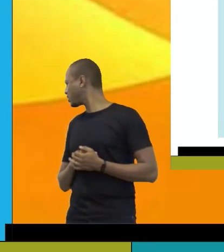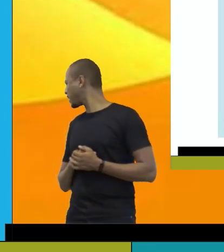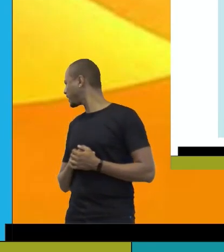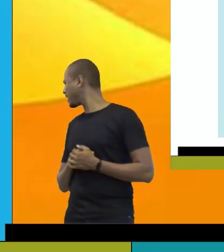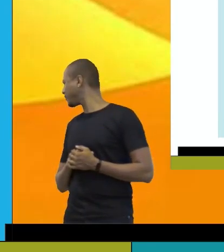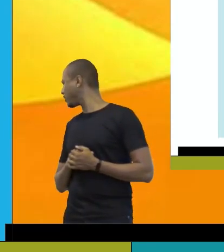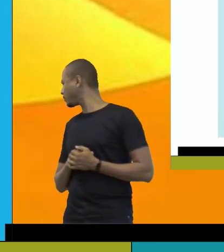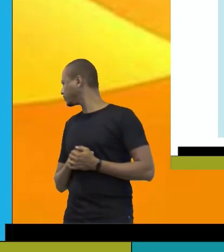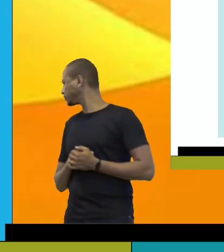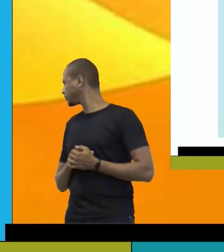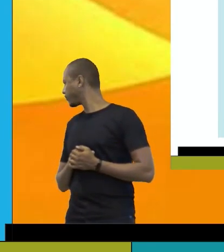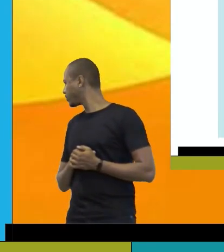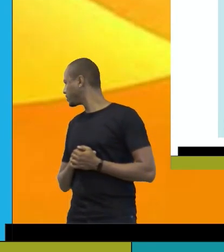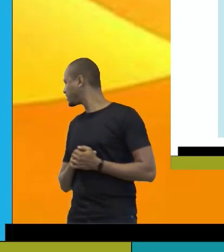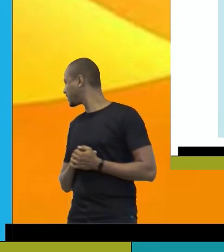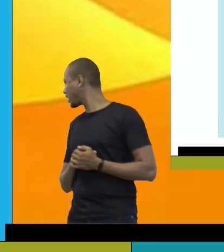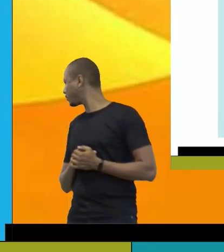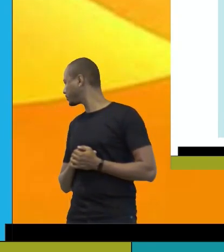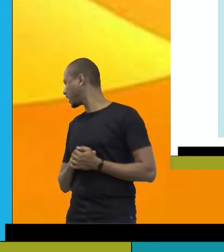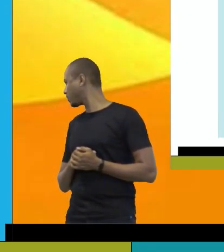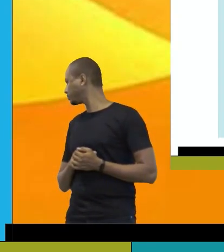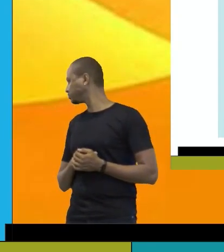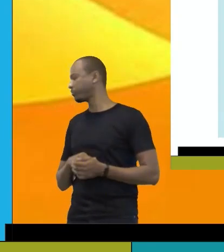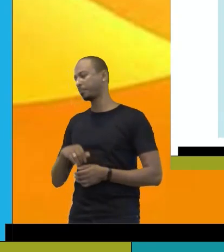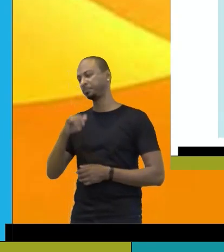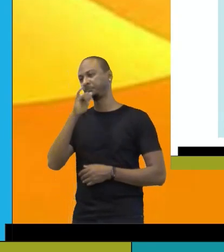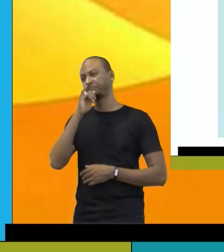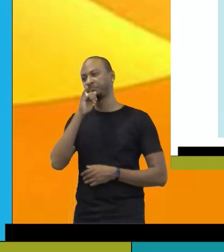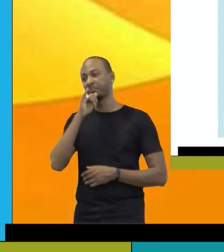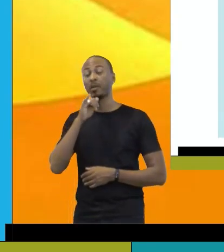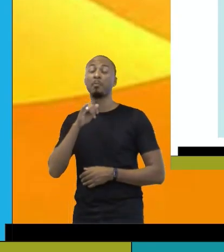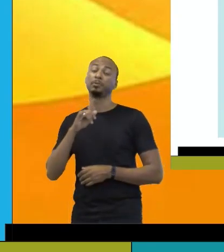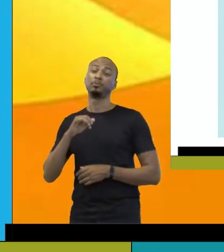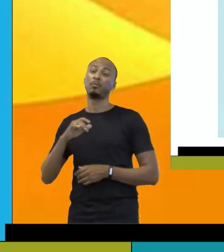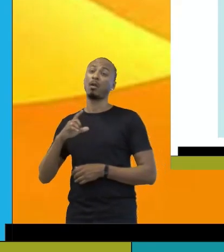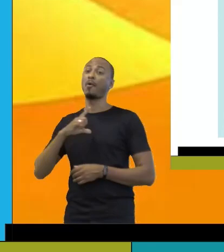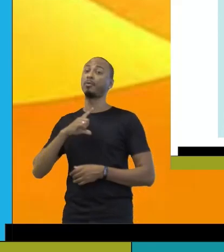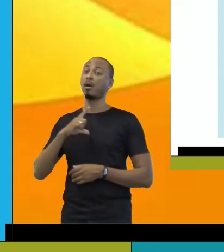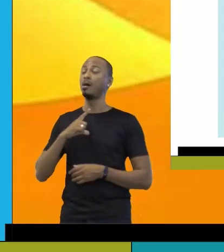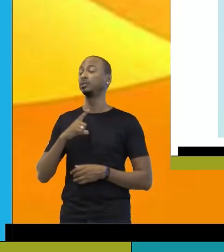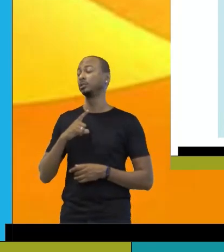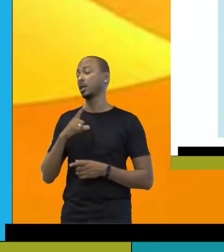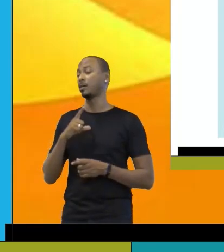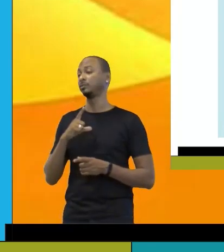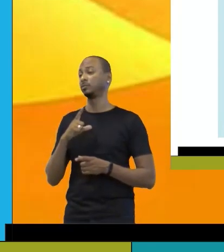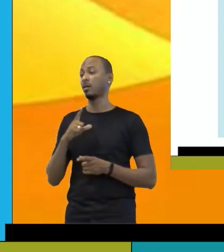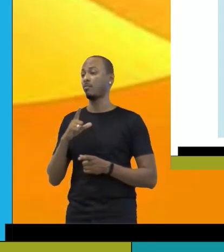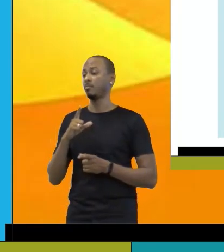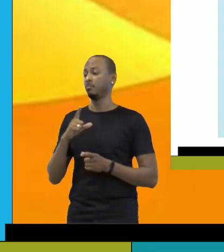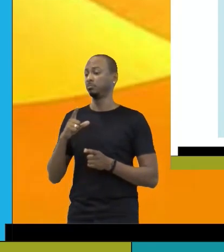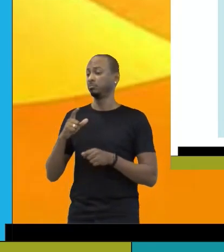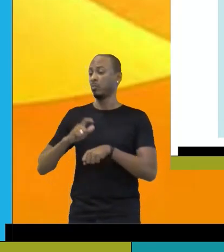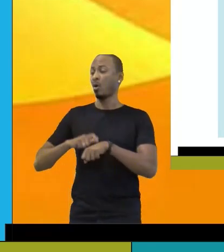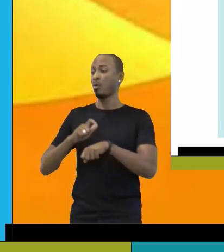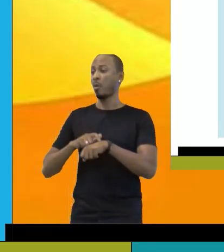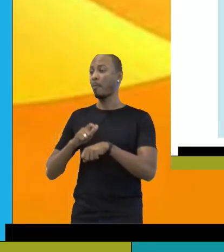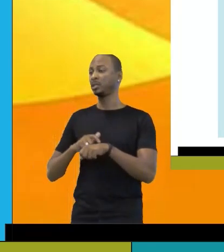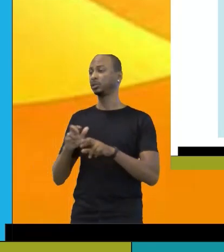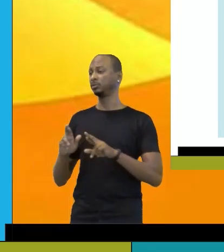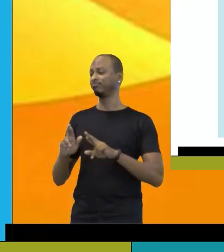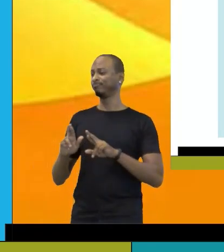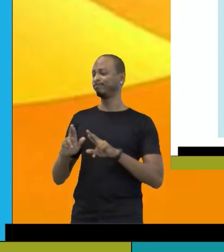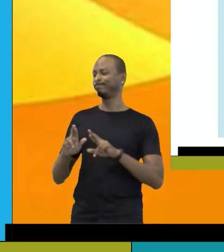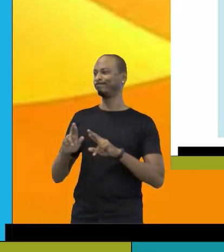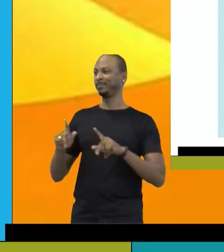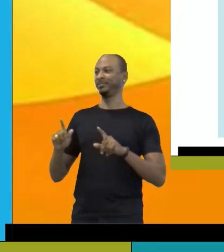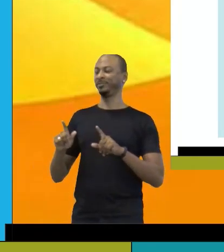Itália de Maquiavel, ela era de tal modo dividida que isso criava uma permanente situação de instabilidade dentro